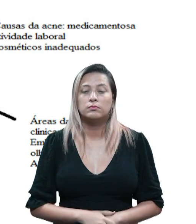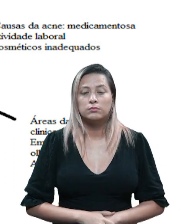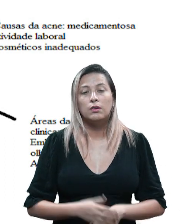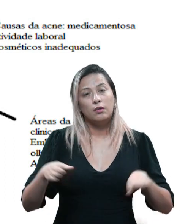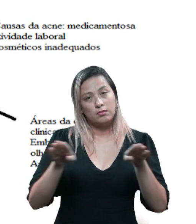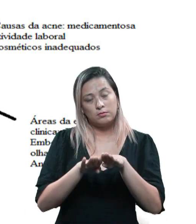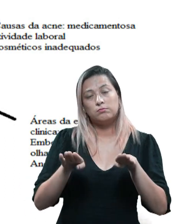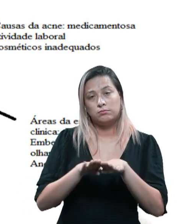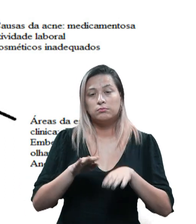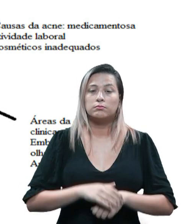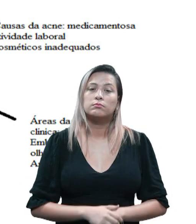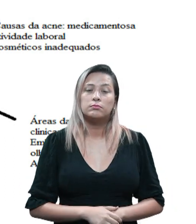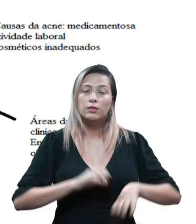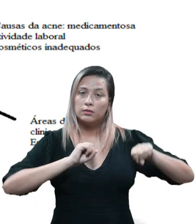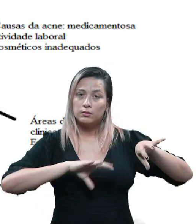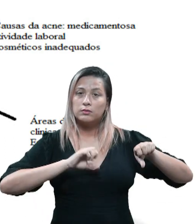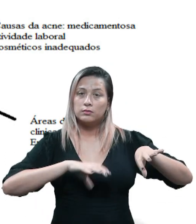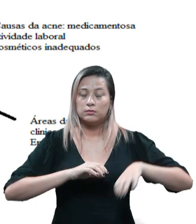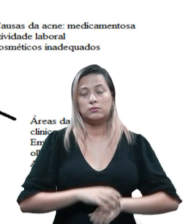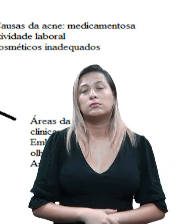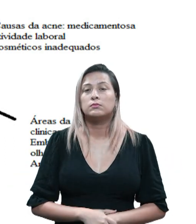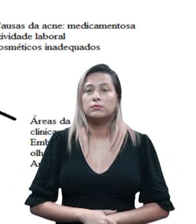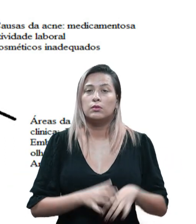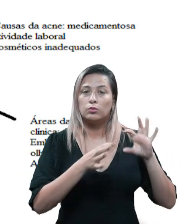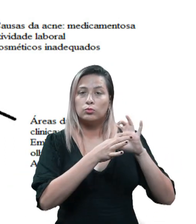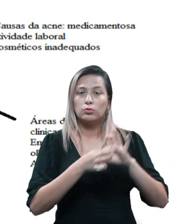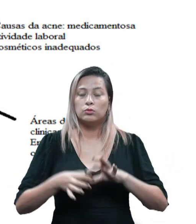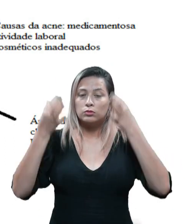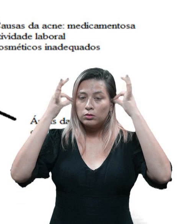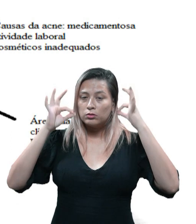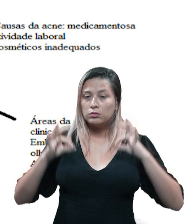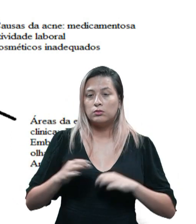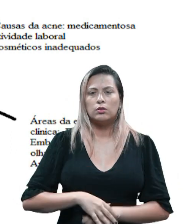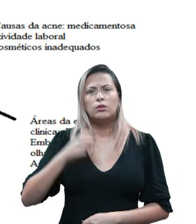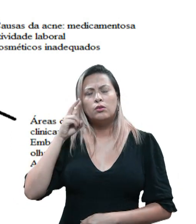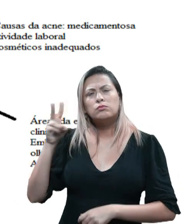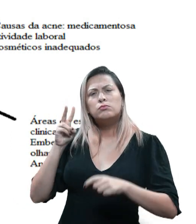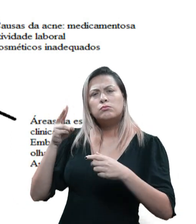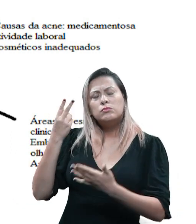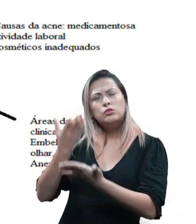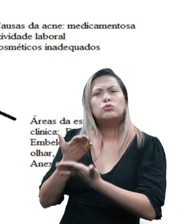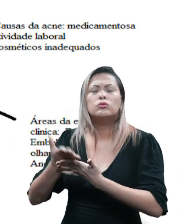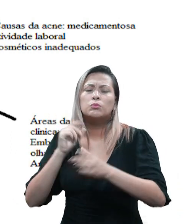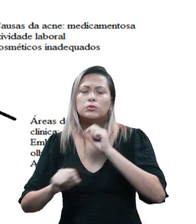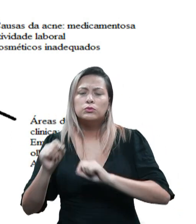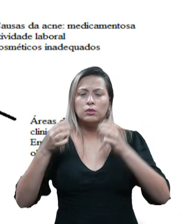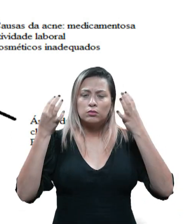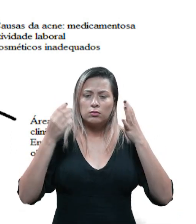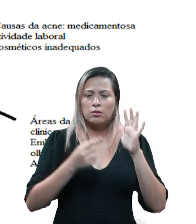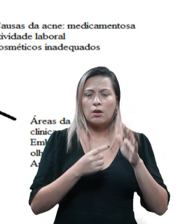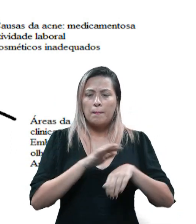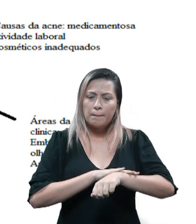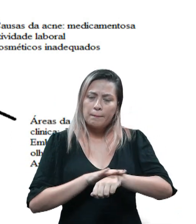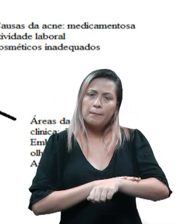também podemos trabalhar com a docência na área da estética. Vimos que a pele pode apresentar diferentes características em funções de